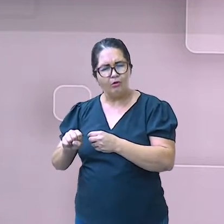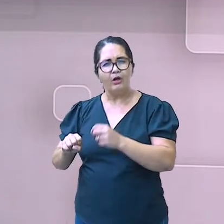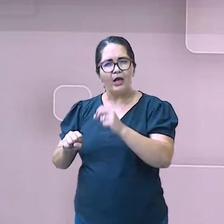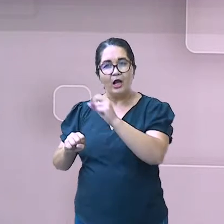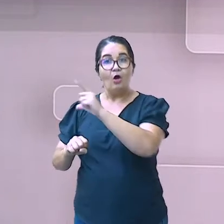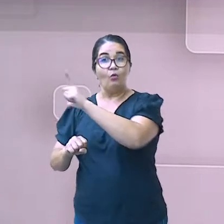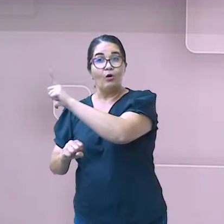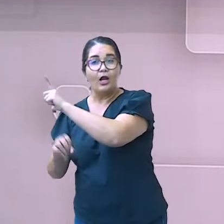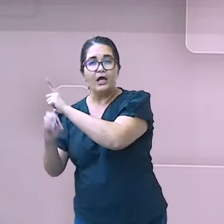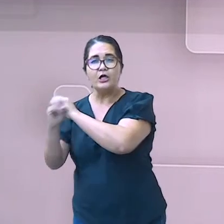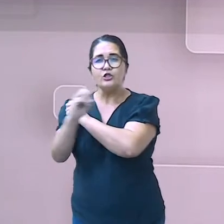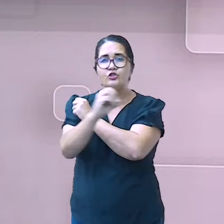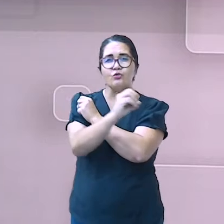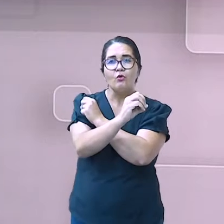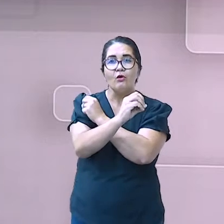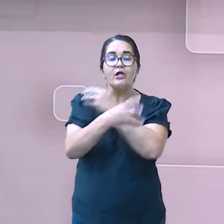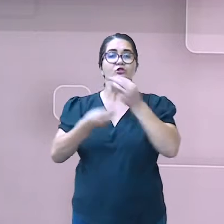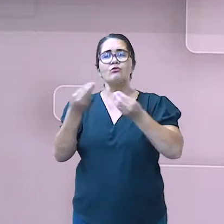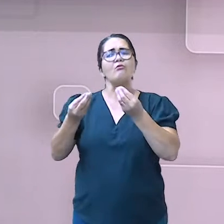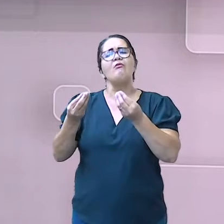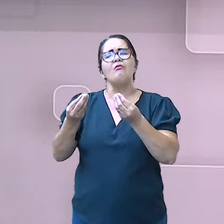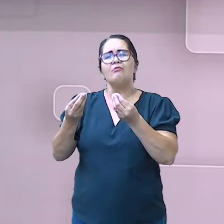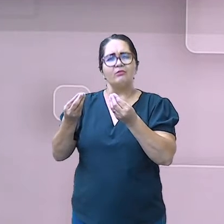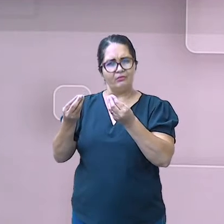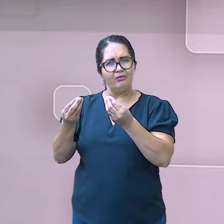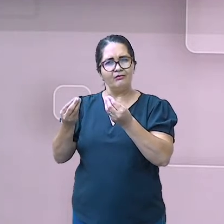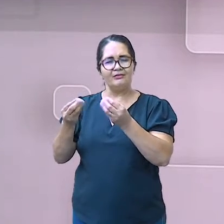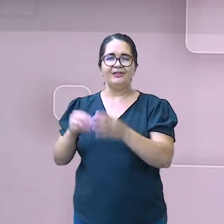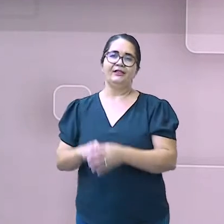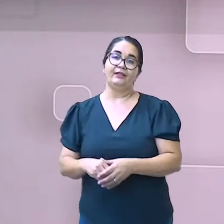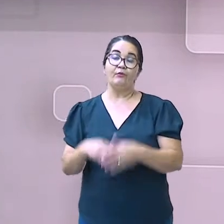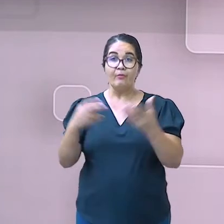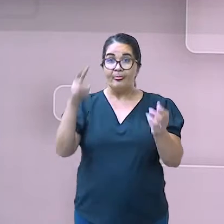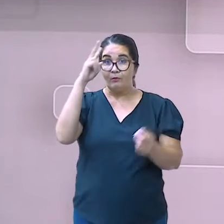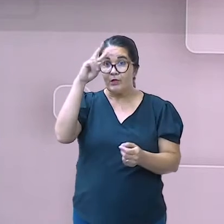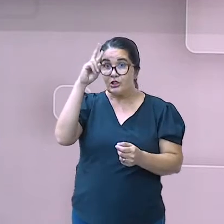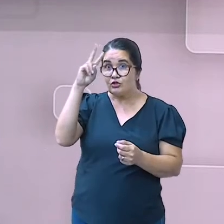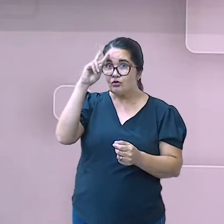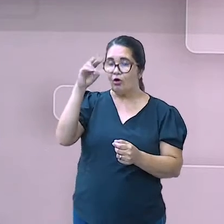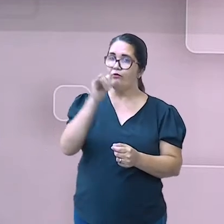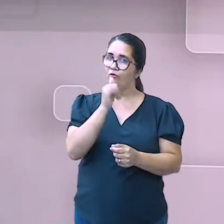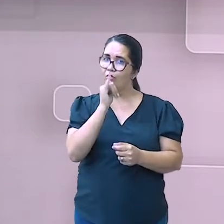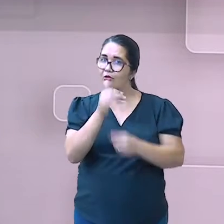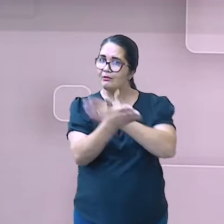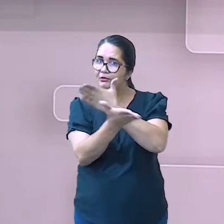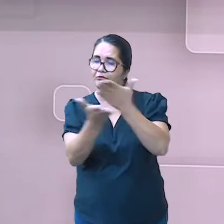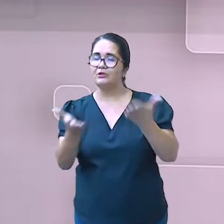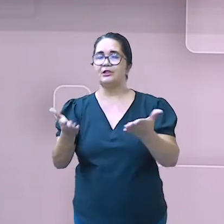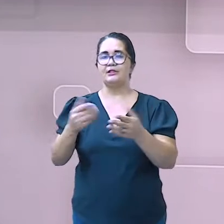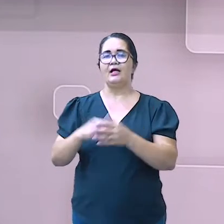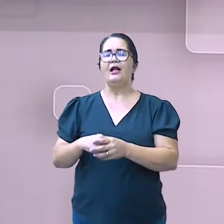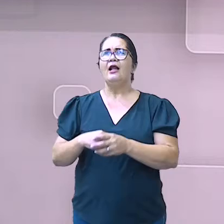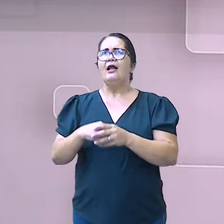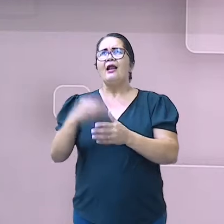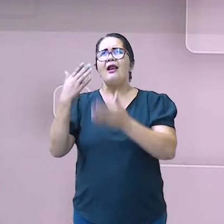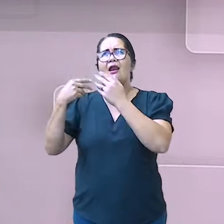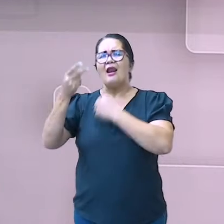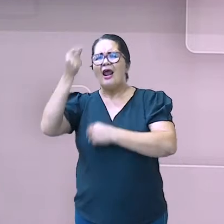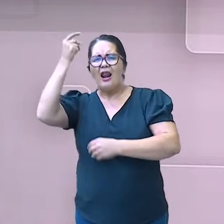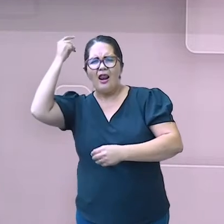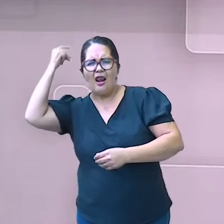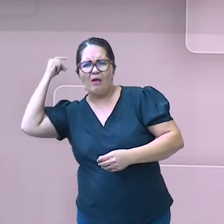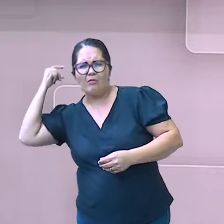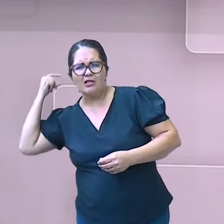isso, eu vou contar uma pequena parte da história do que aconteceu. Lá em 1500, quando